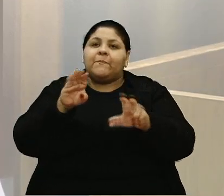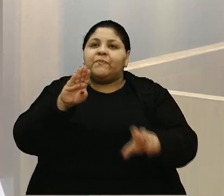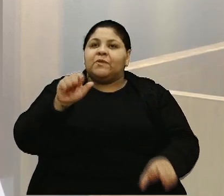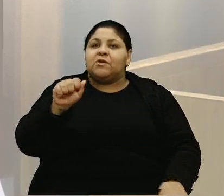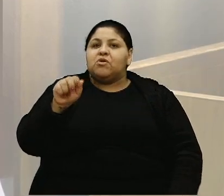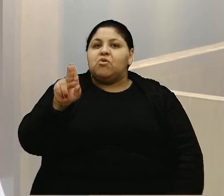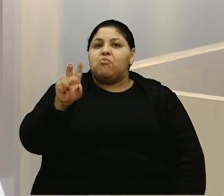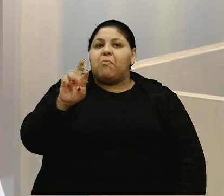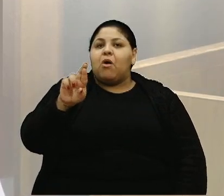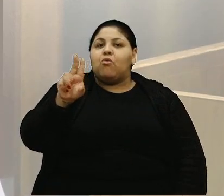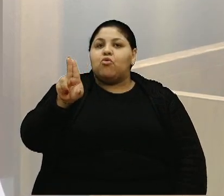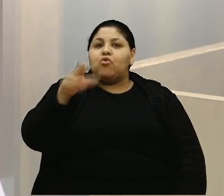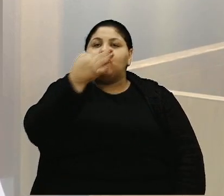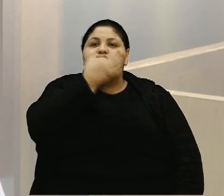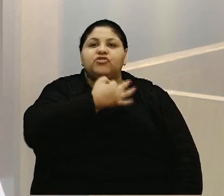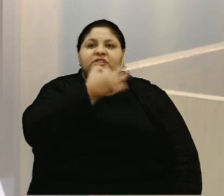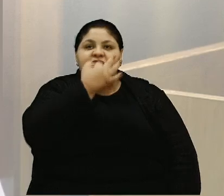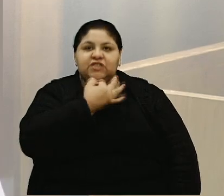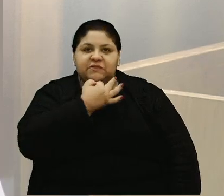Caxias.